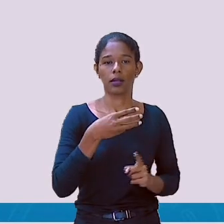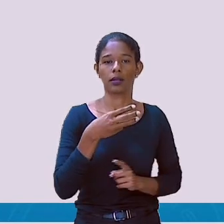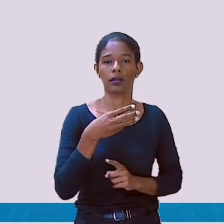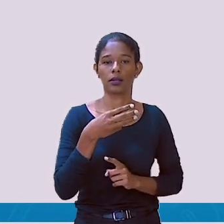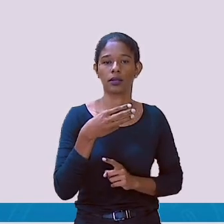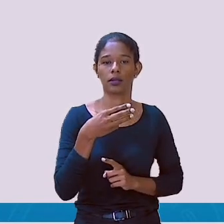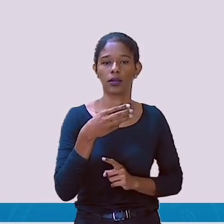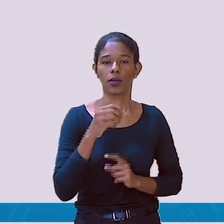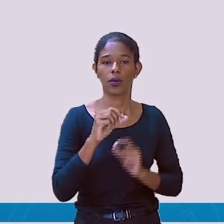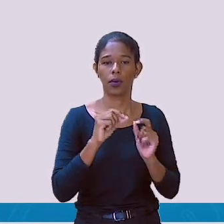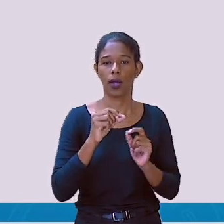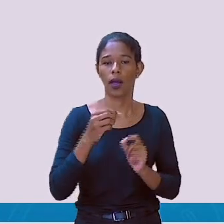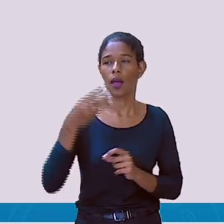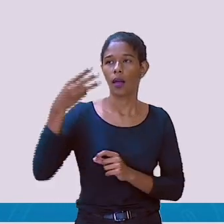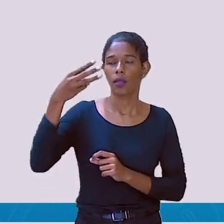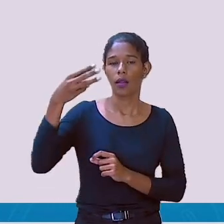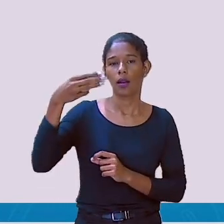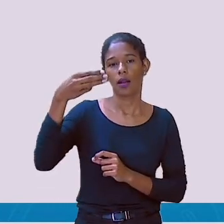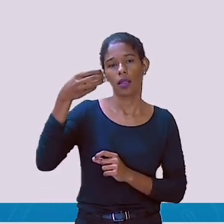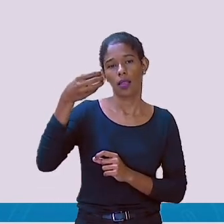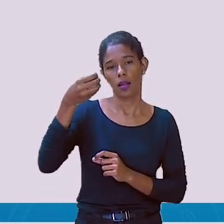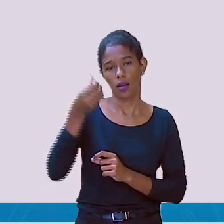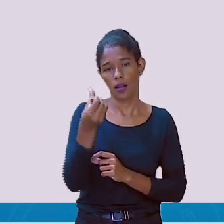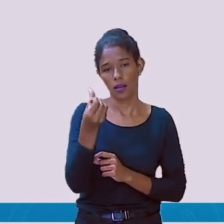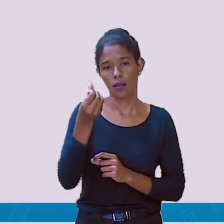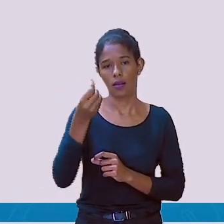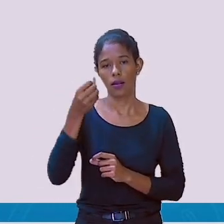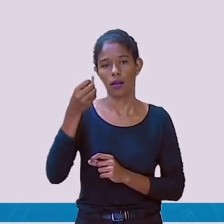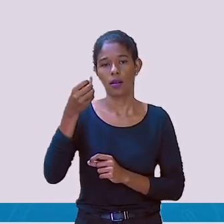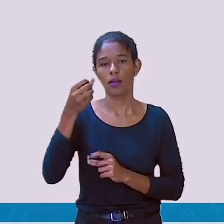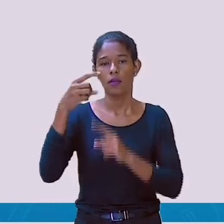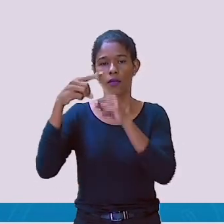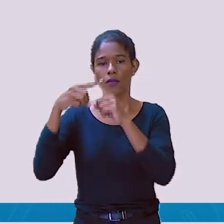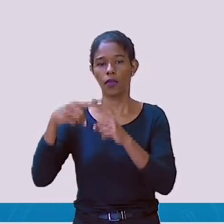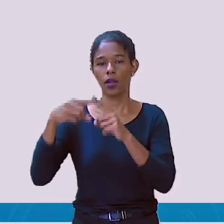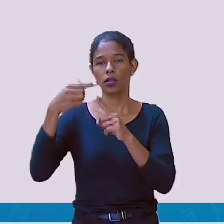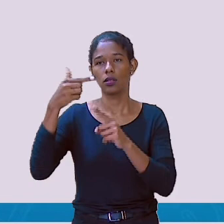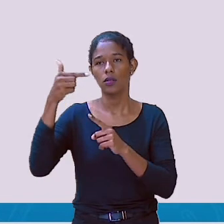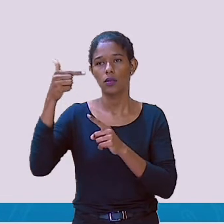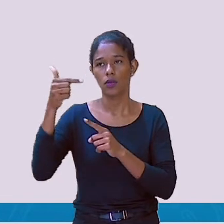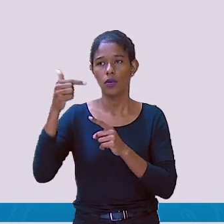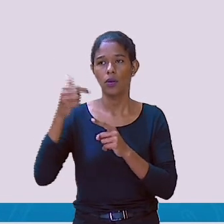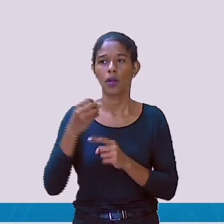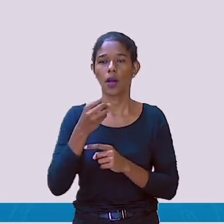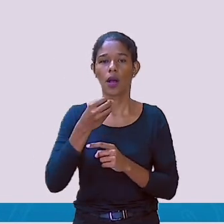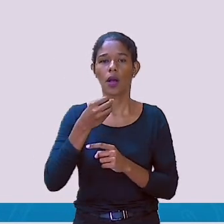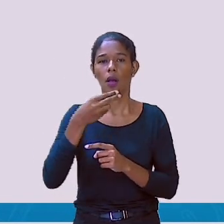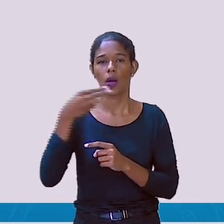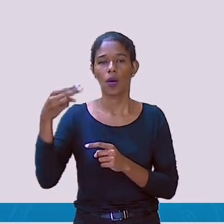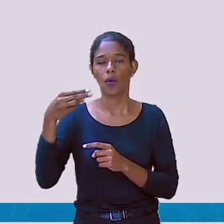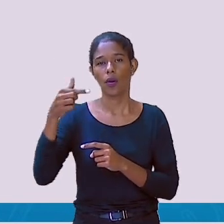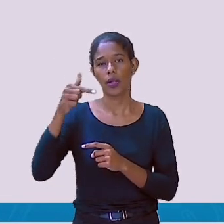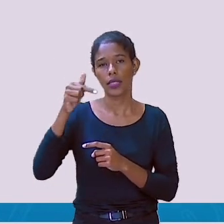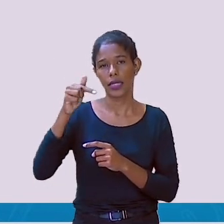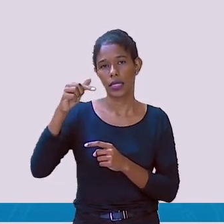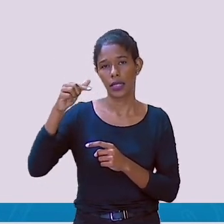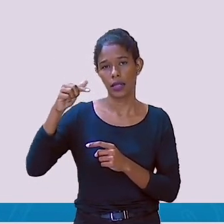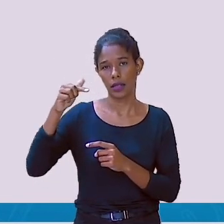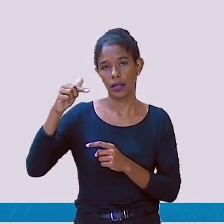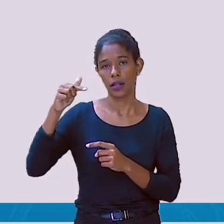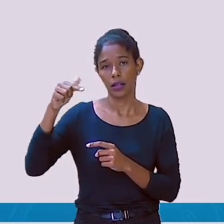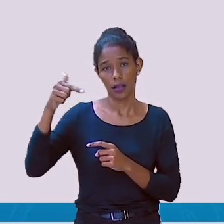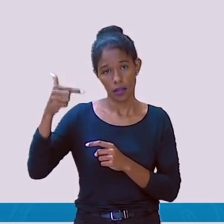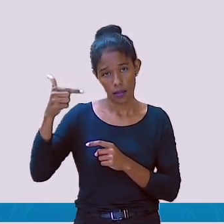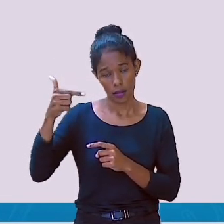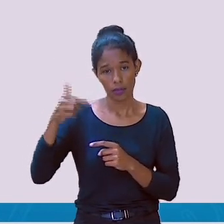6 vezes 2, 12. 3 vezes 2, 6 e 1, 7. 72.